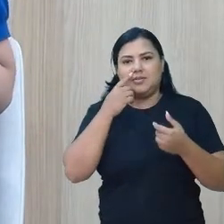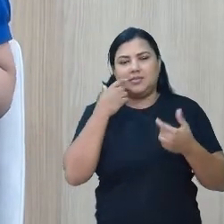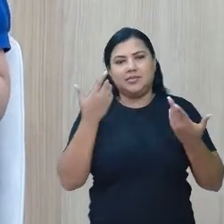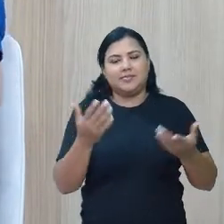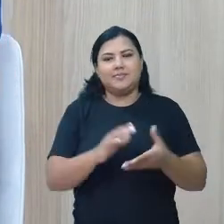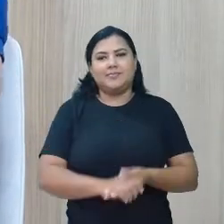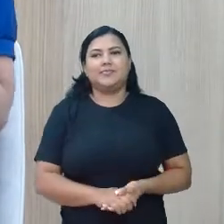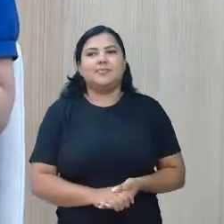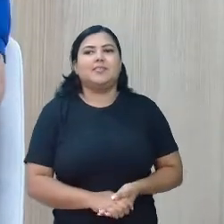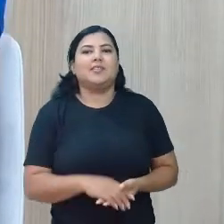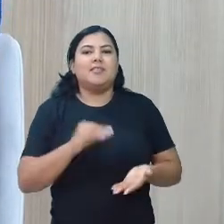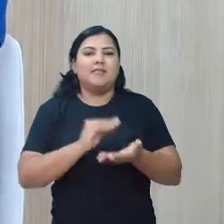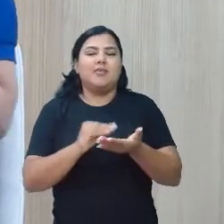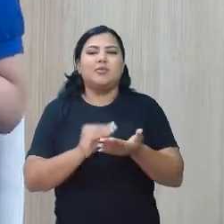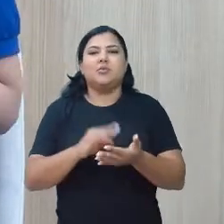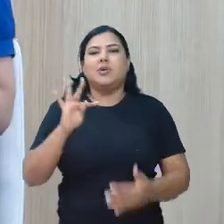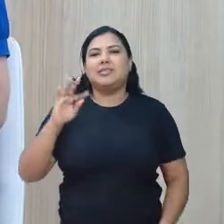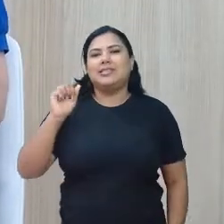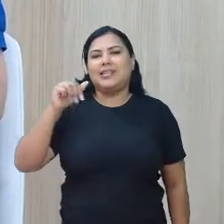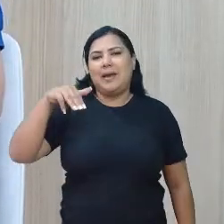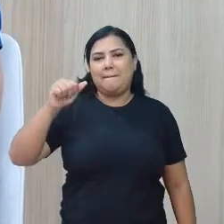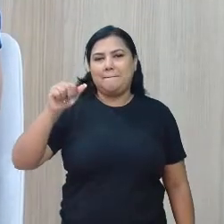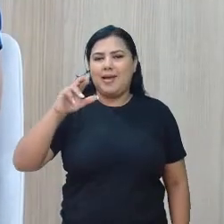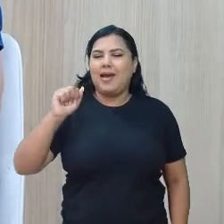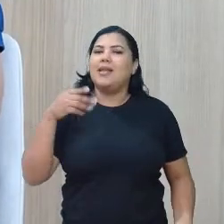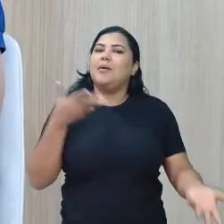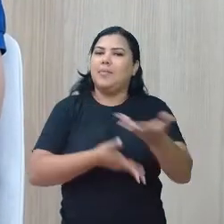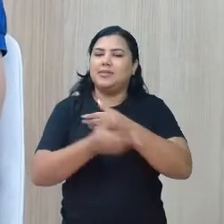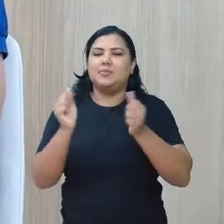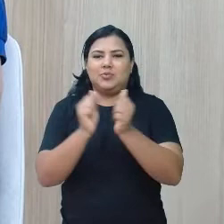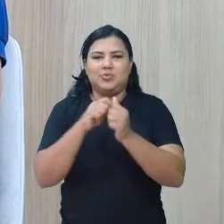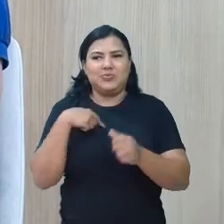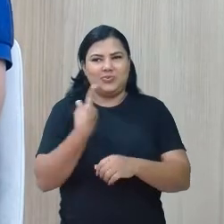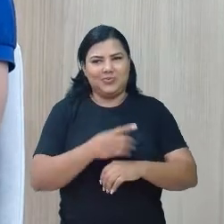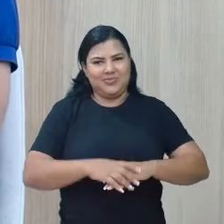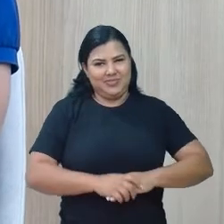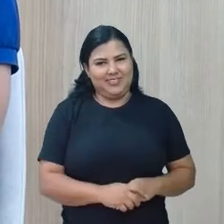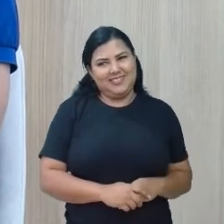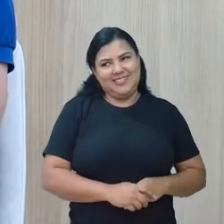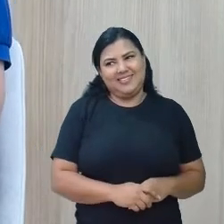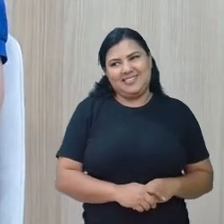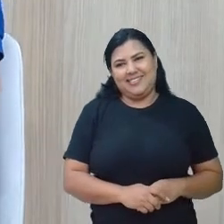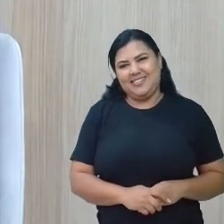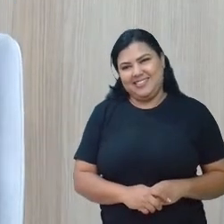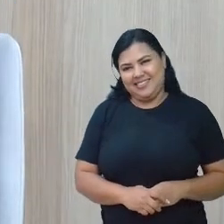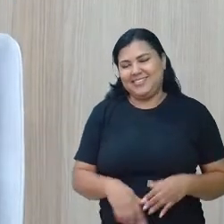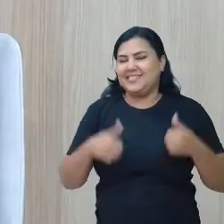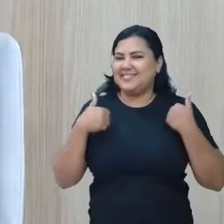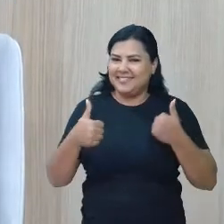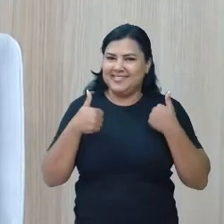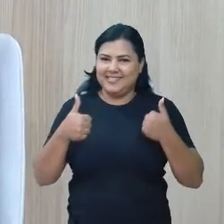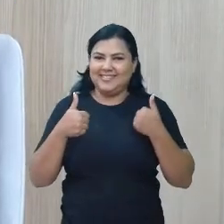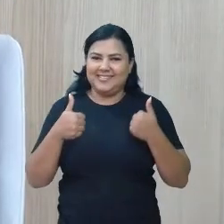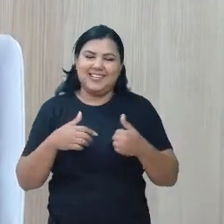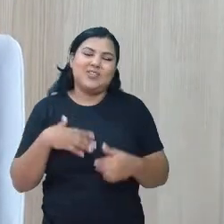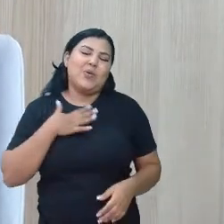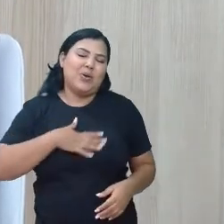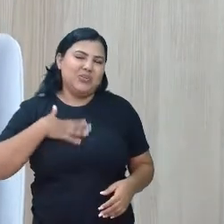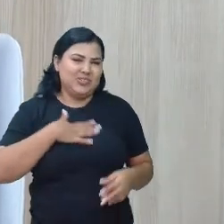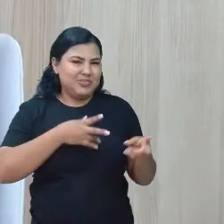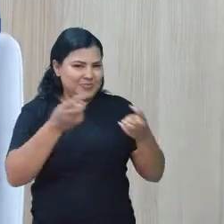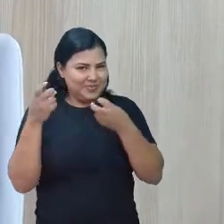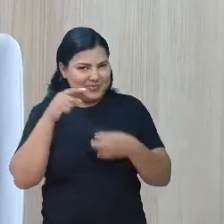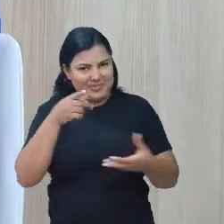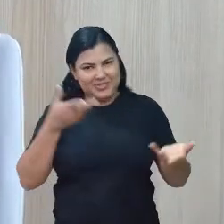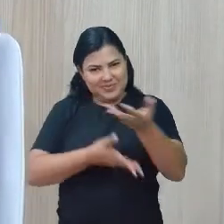lembrando aqui, faltou a Tamara. A Tamara também está participando da aula junto com a gente. Isso aí, pessoal. Então, eu estou gostando